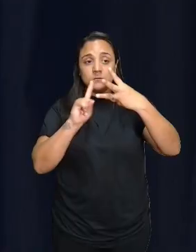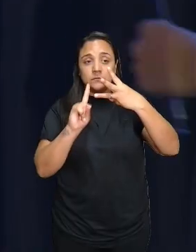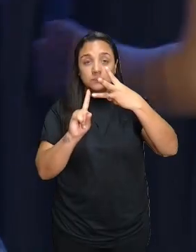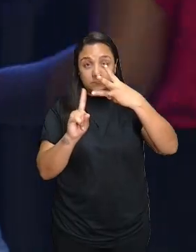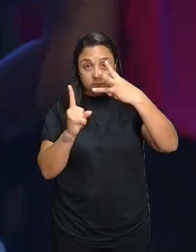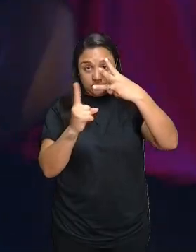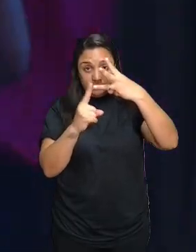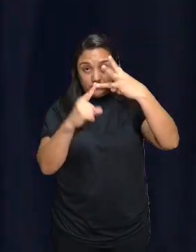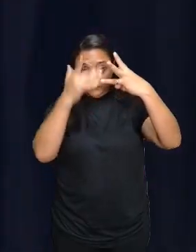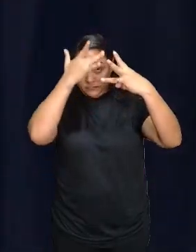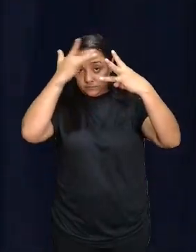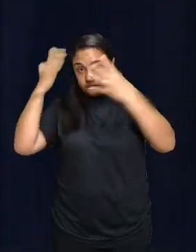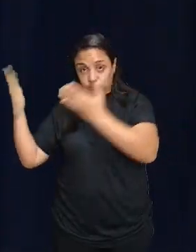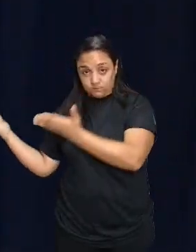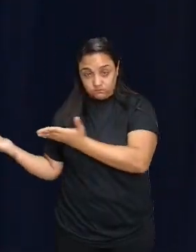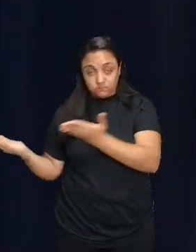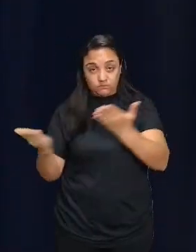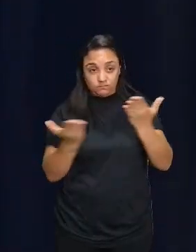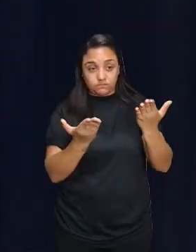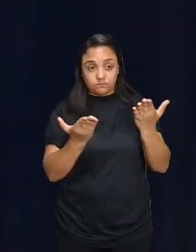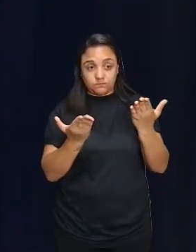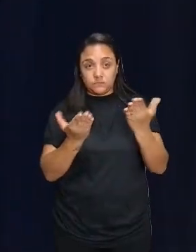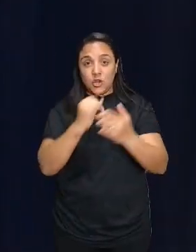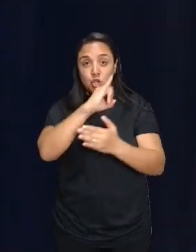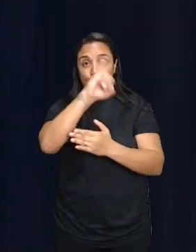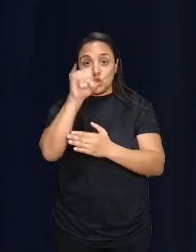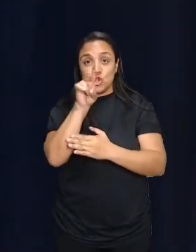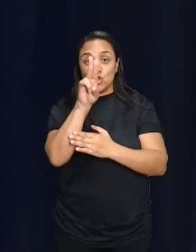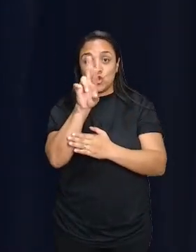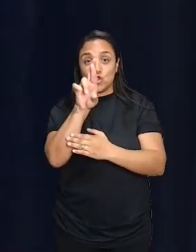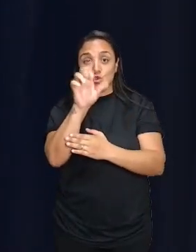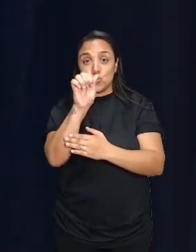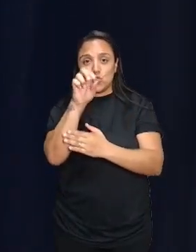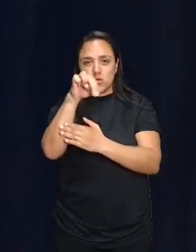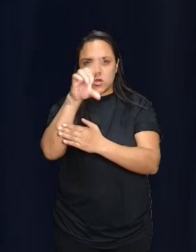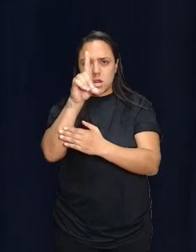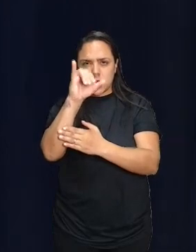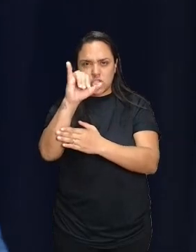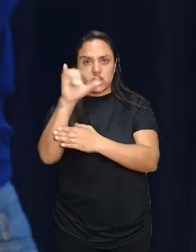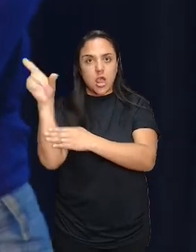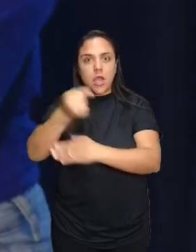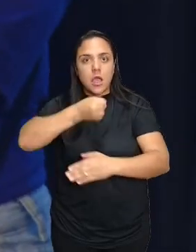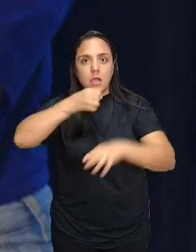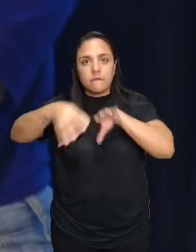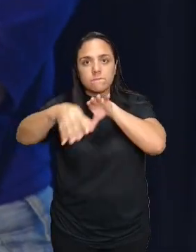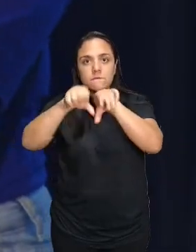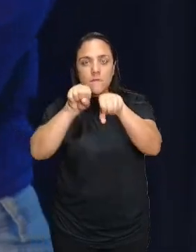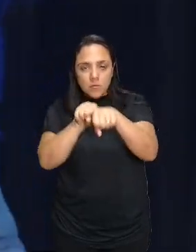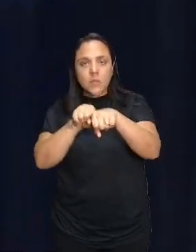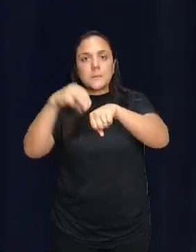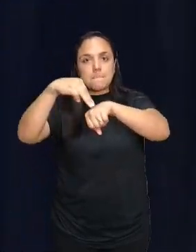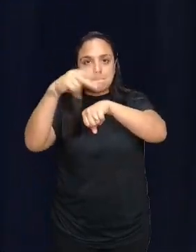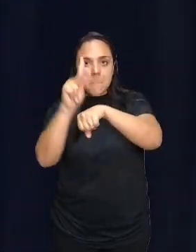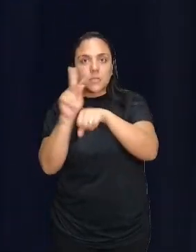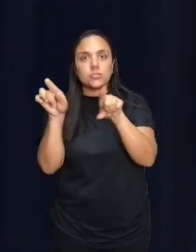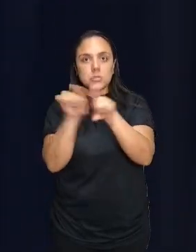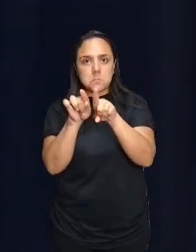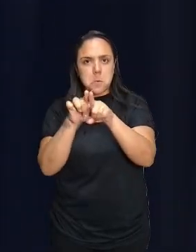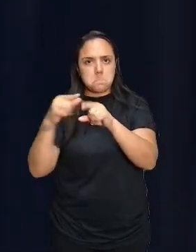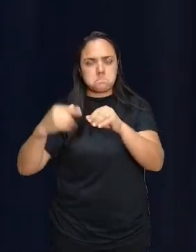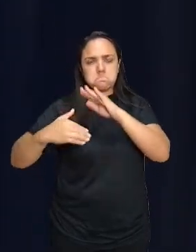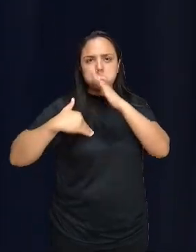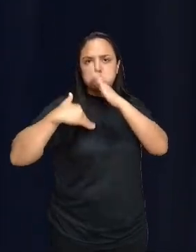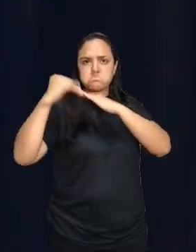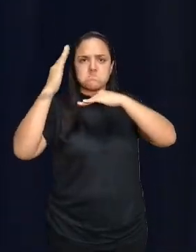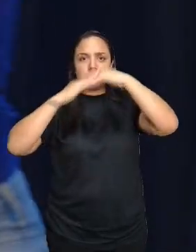A terceira pessoa que vai compor a mesa é Jurandir Siqueira, é jornalista com especialização em marketing e mídias digitais, expert em inbound